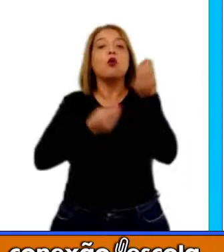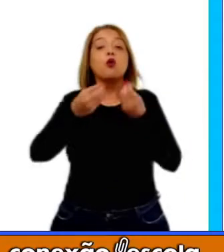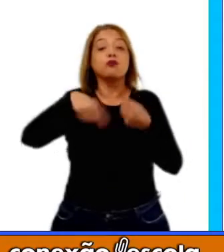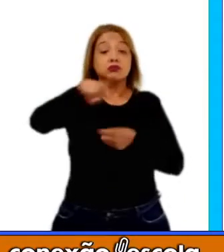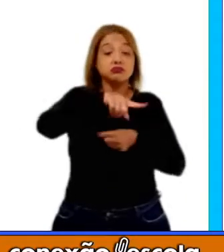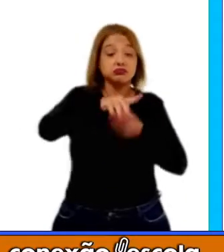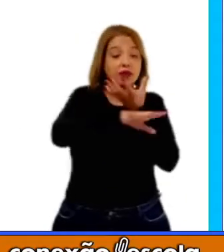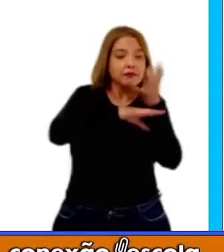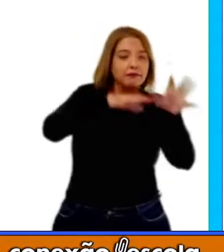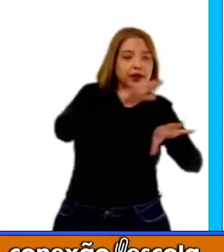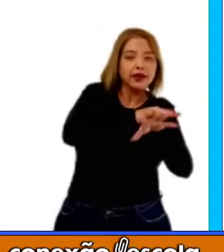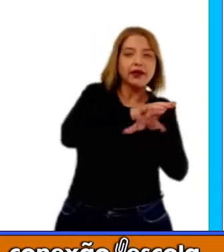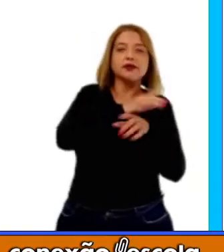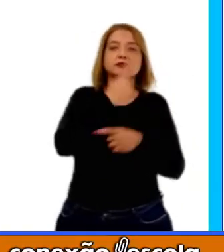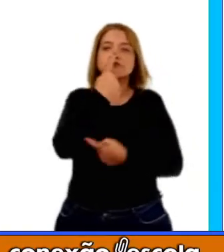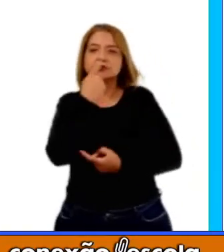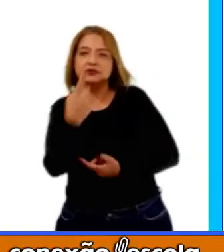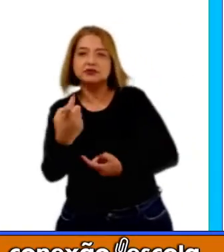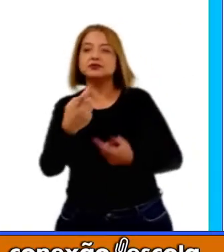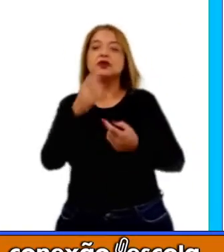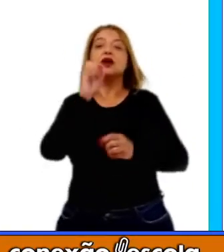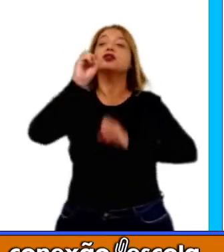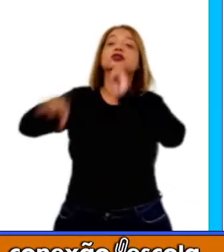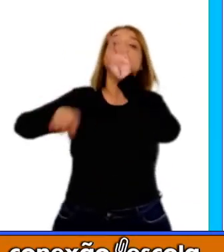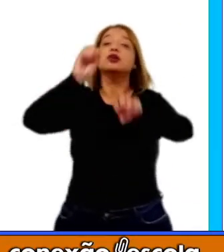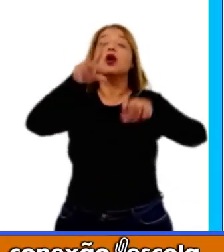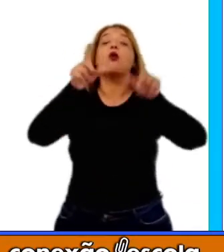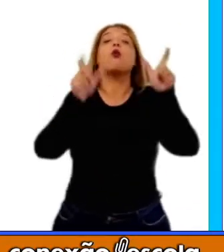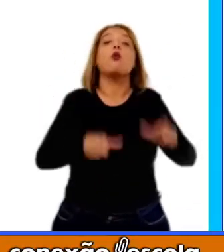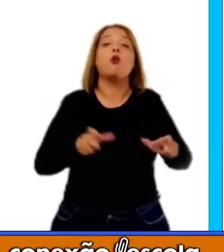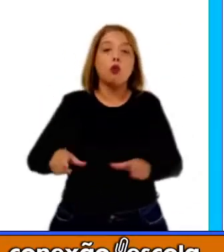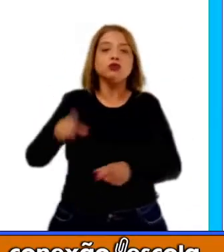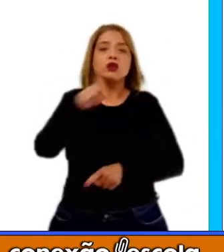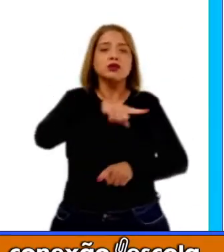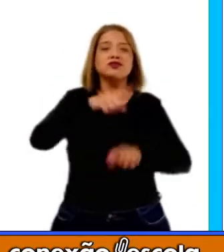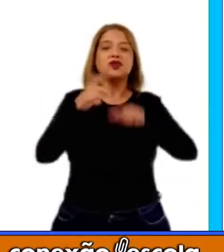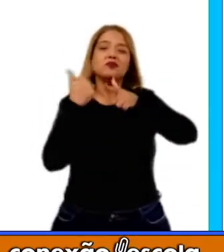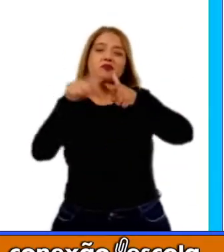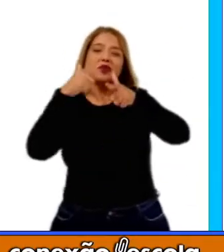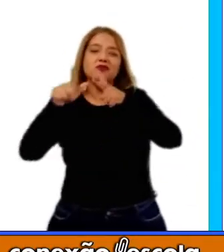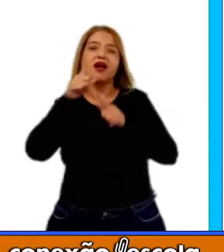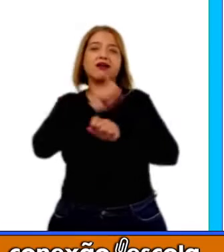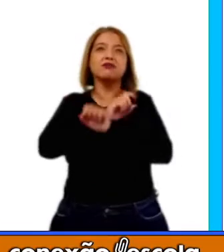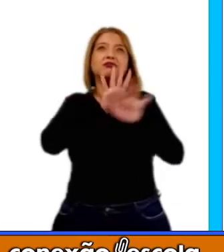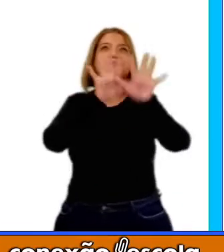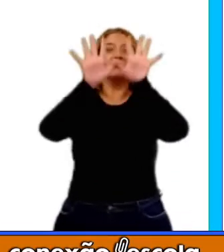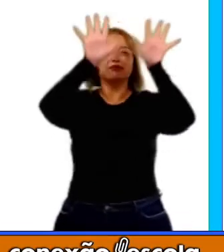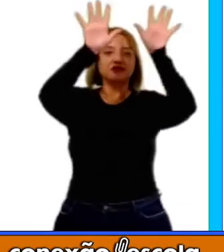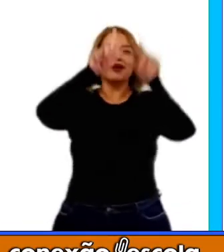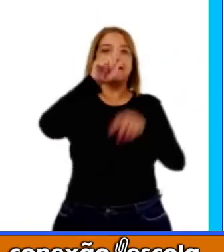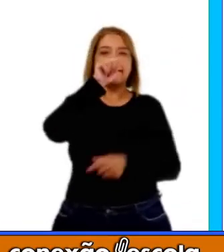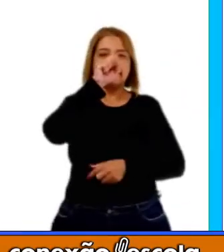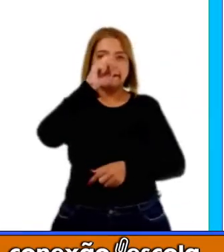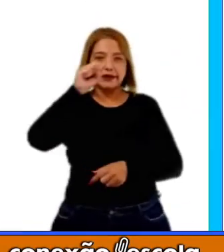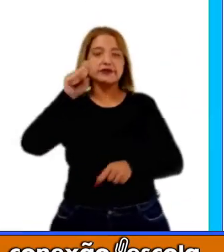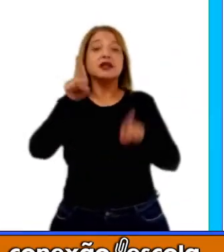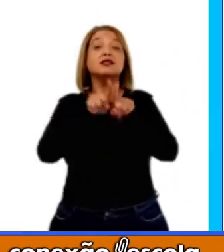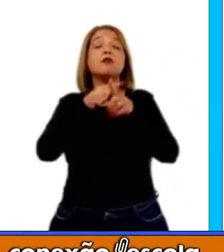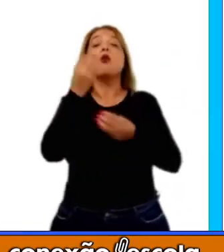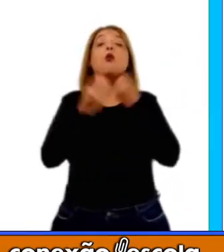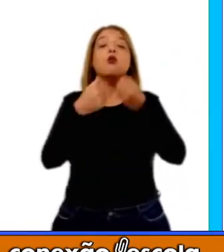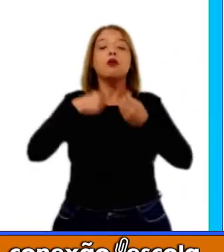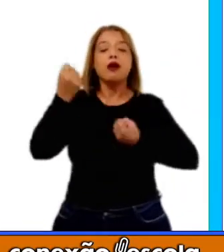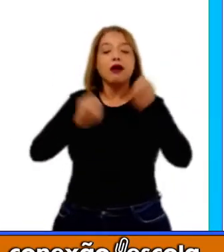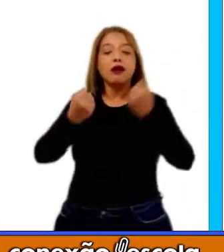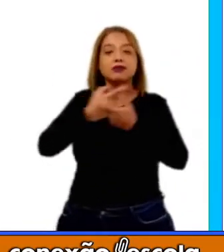vai. Uma segunda ação muito efetiva também para reduzir as emissões de gases de efeito estufa é repensar o modo de transporte que adotamos na cidade,